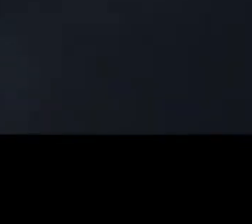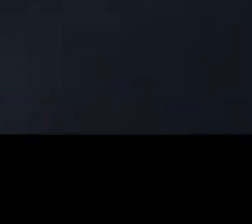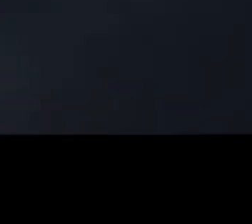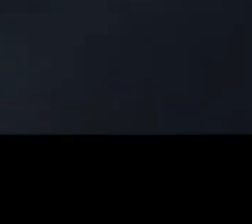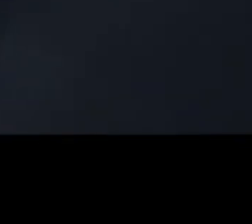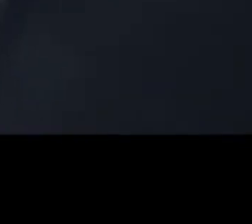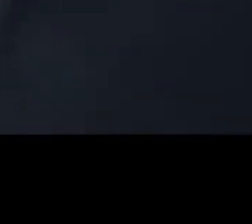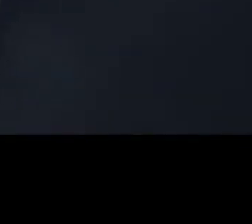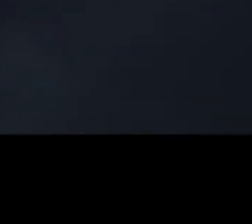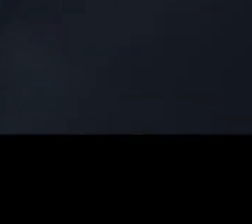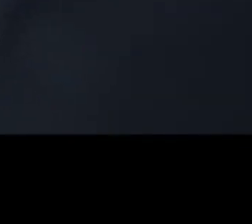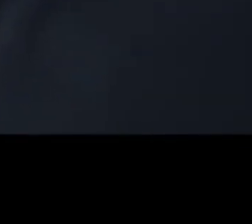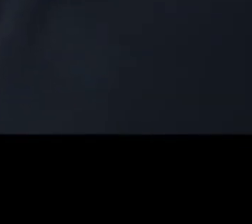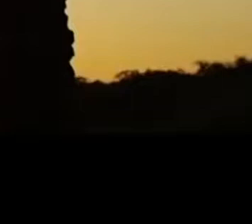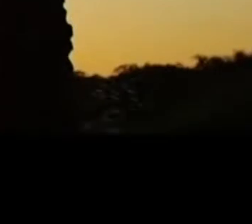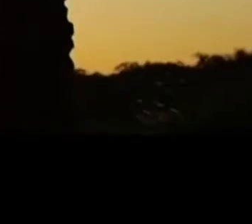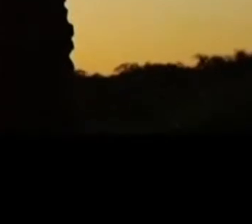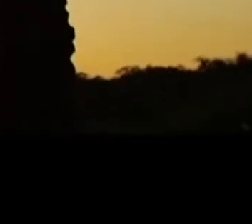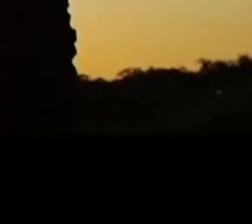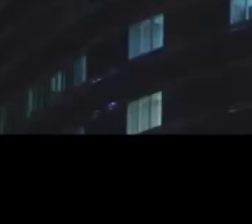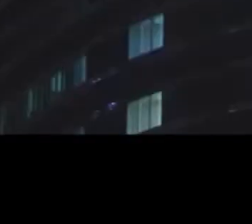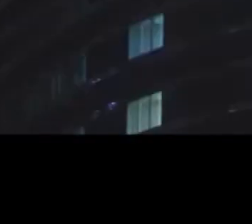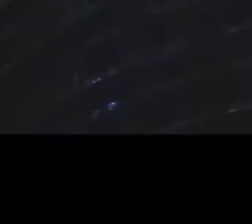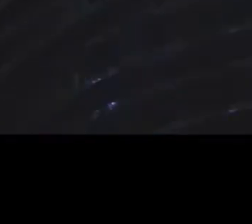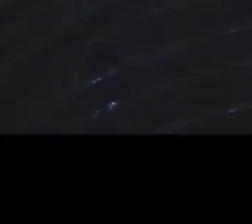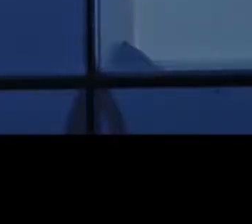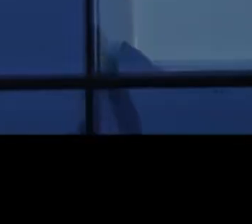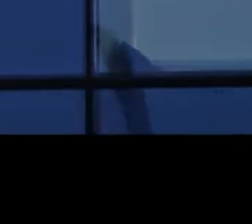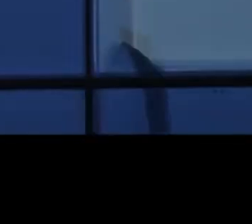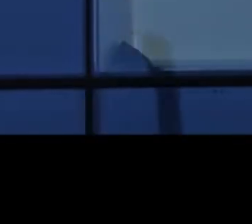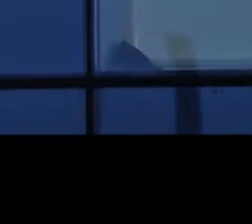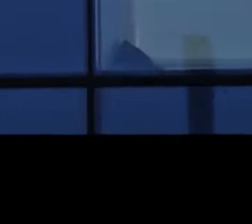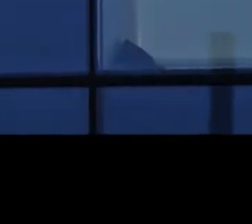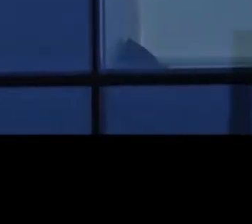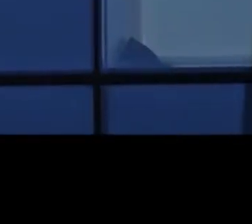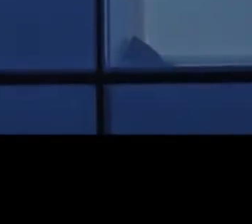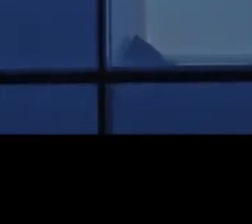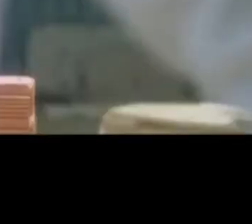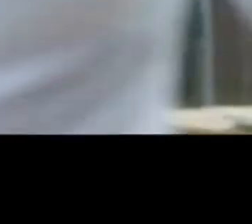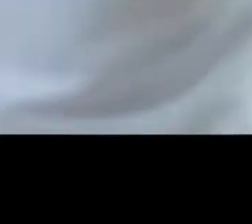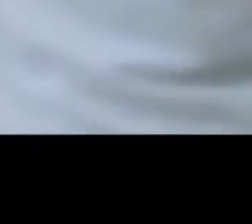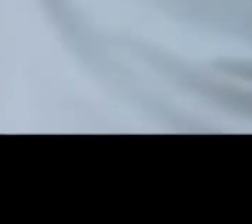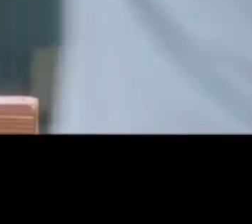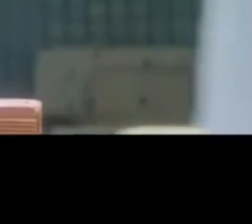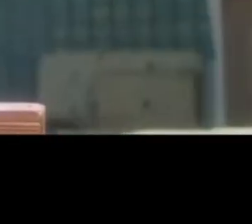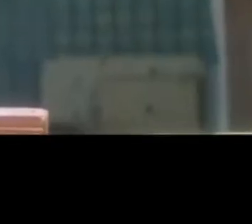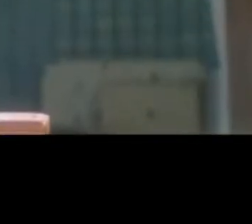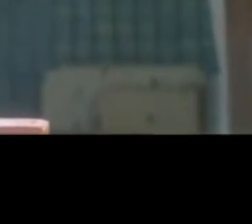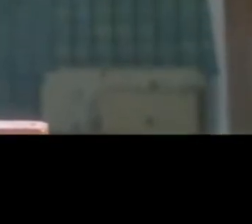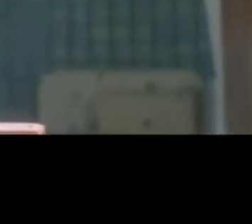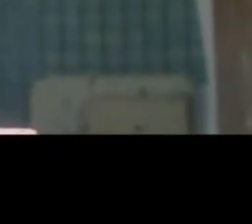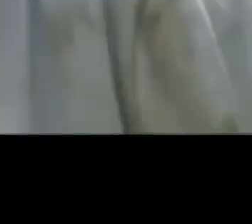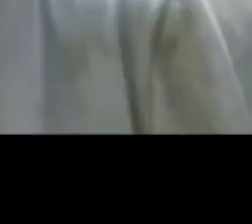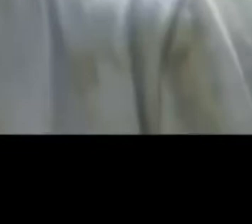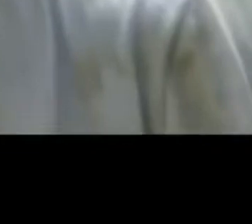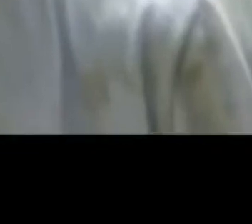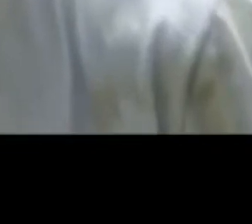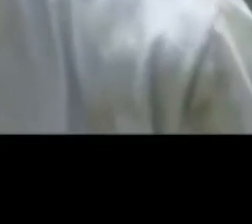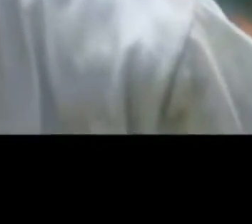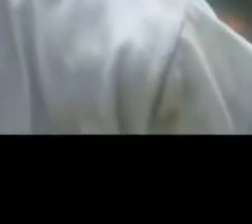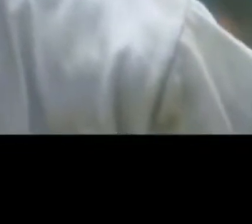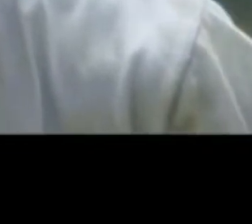para os que acordam muito cedo, para os que ficam até muito tarde, para os que